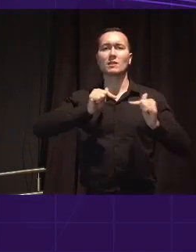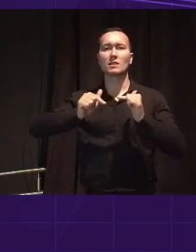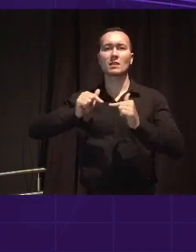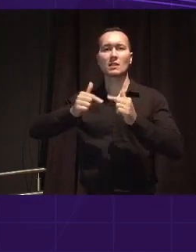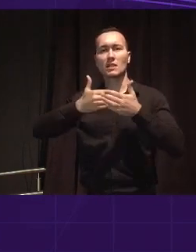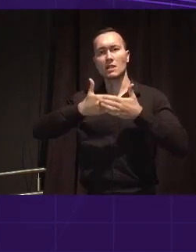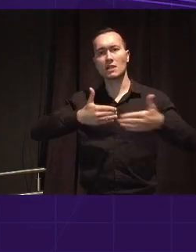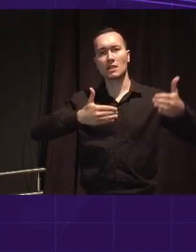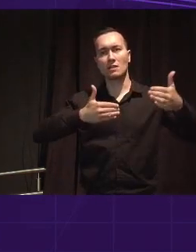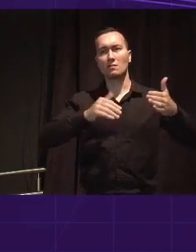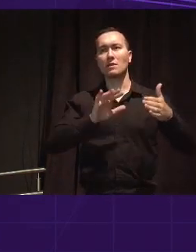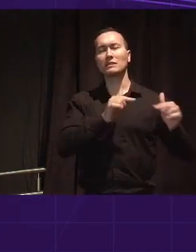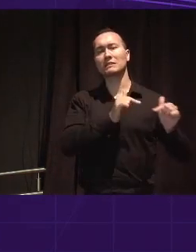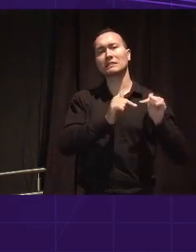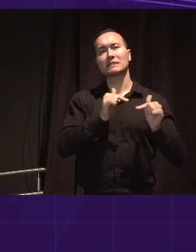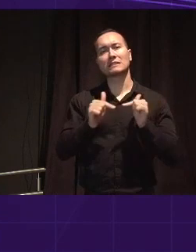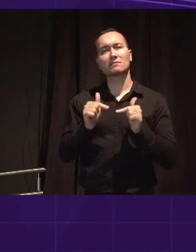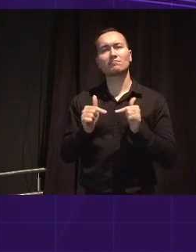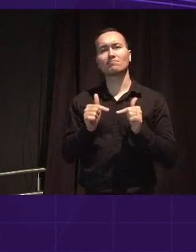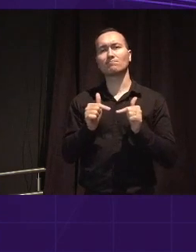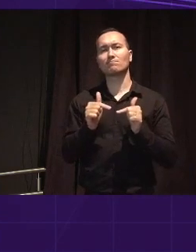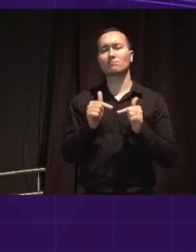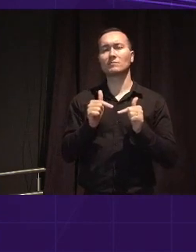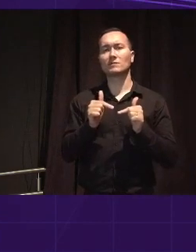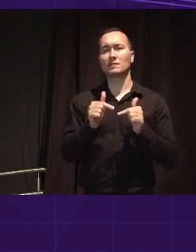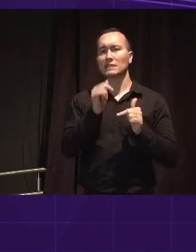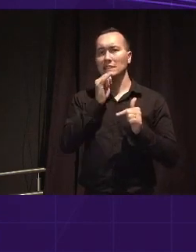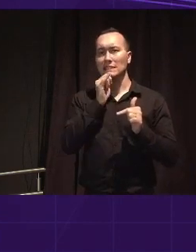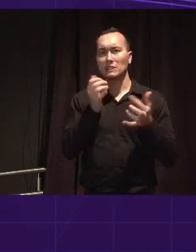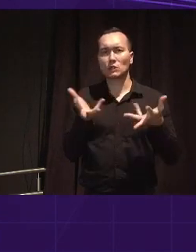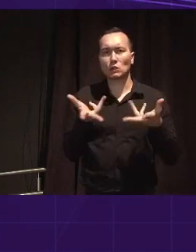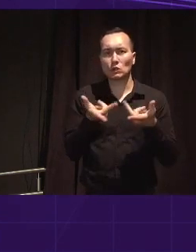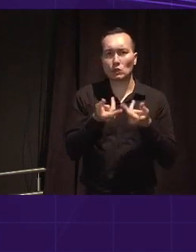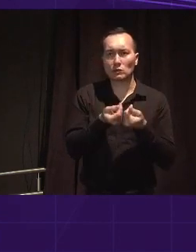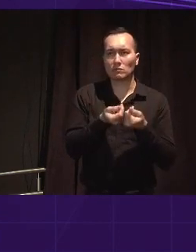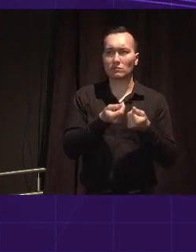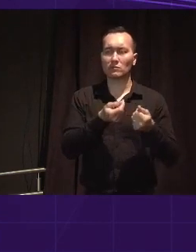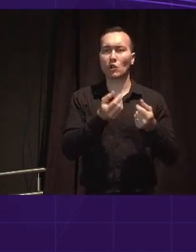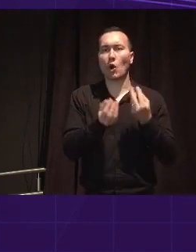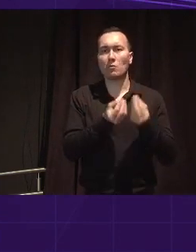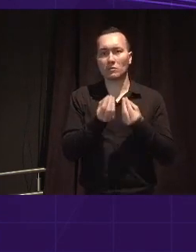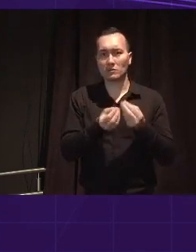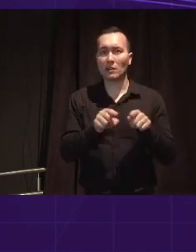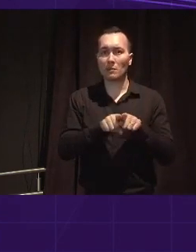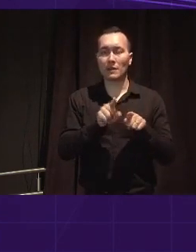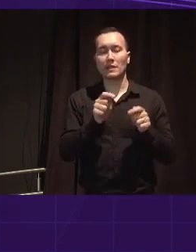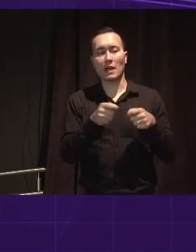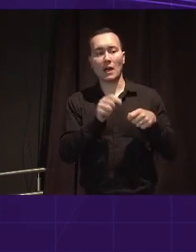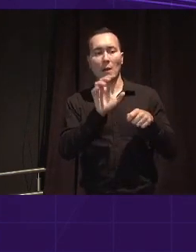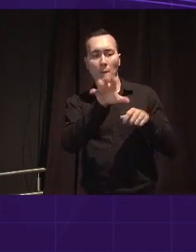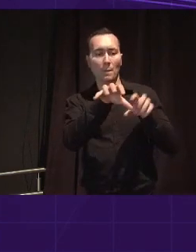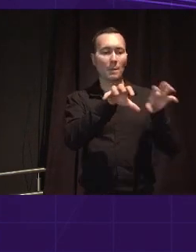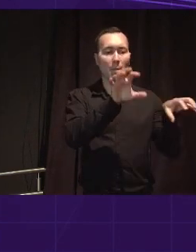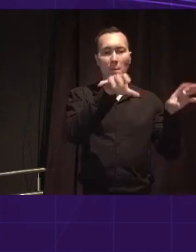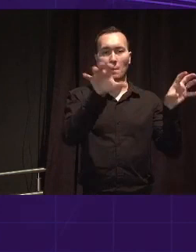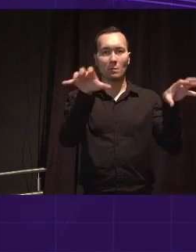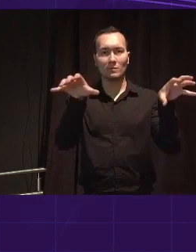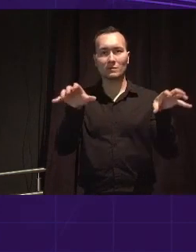vai trabalhar a eficácia e por que não dizer que a gente está ampliando para outras áreas da RD, né? Então a gente sabe que tem